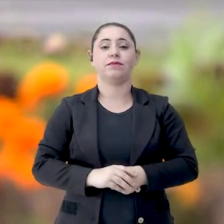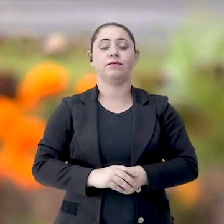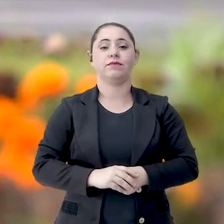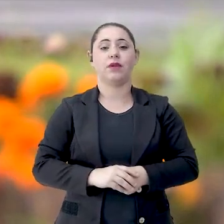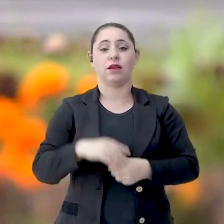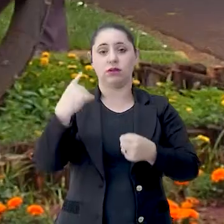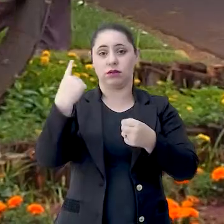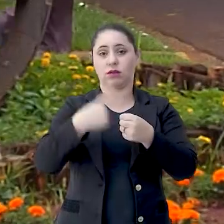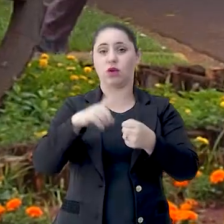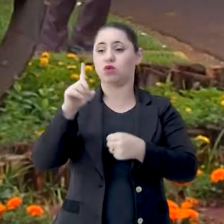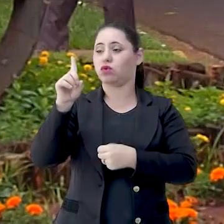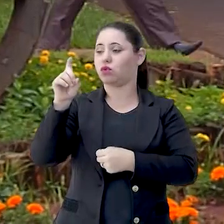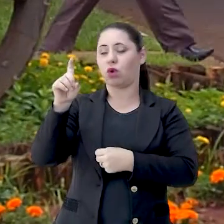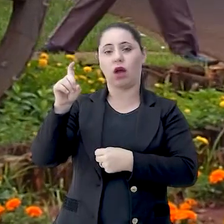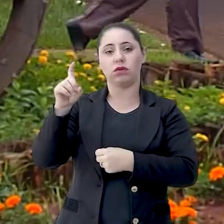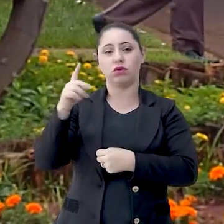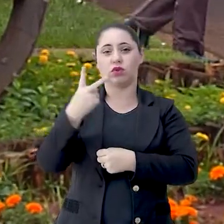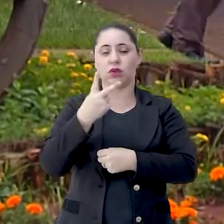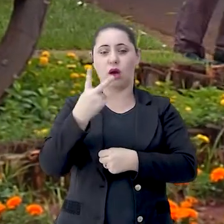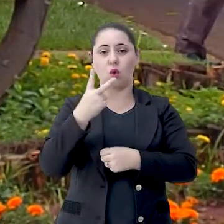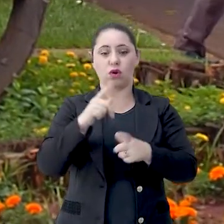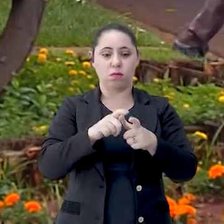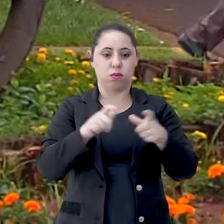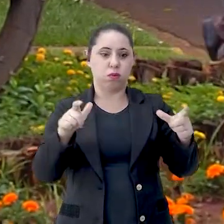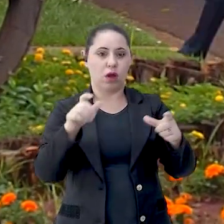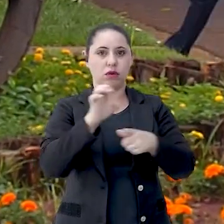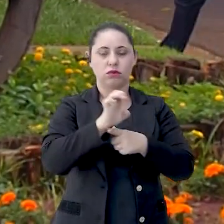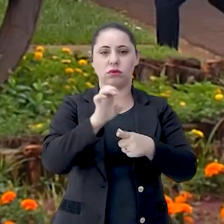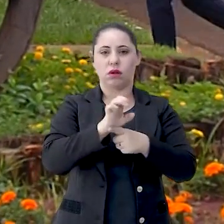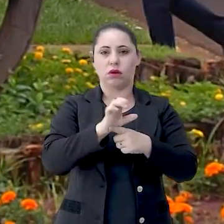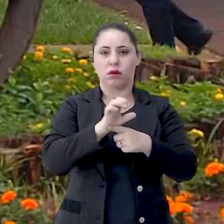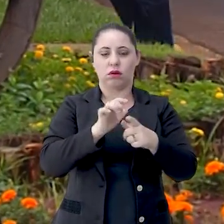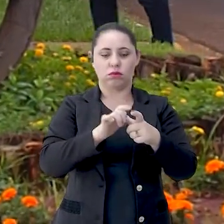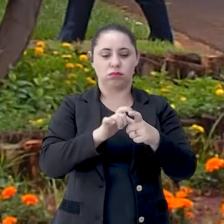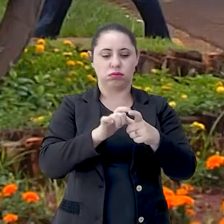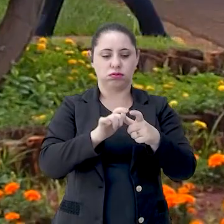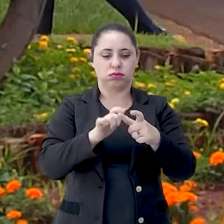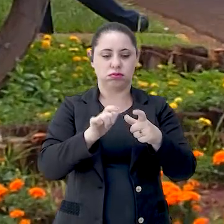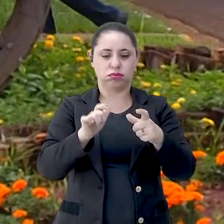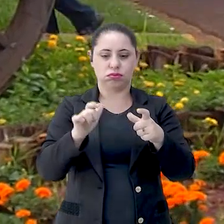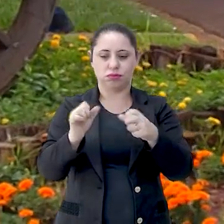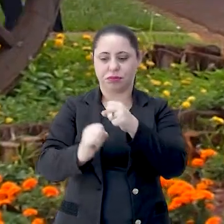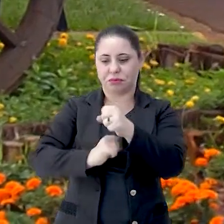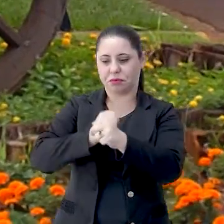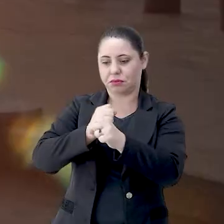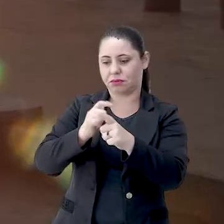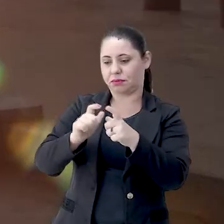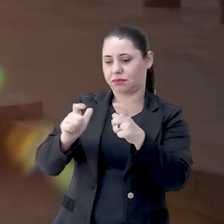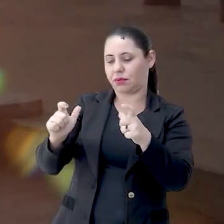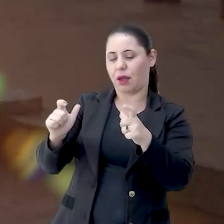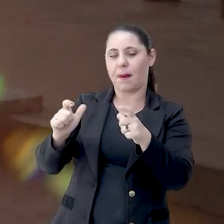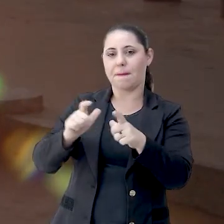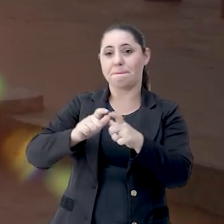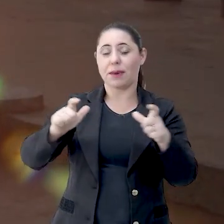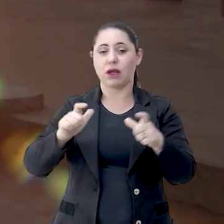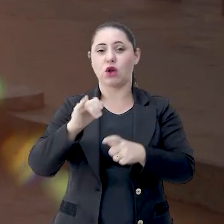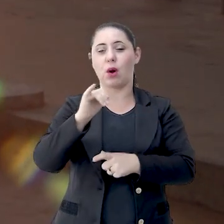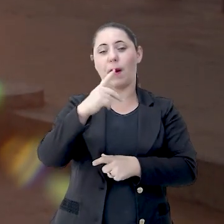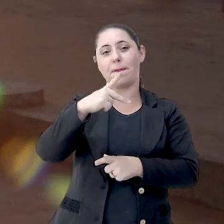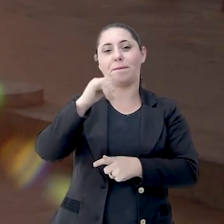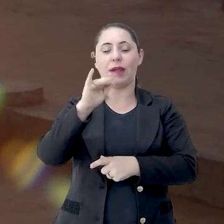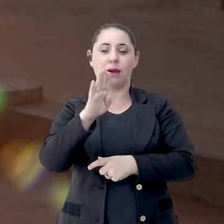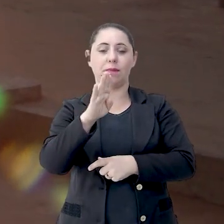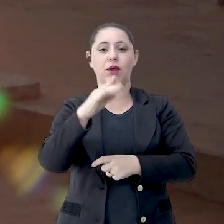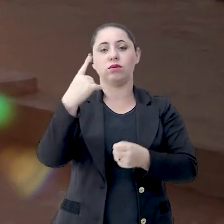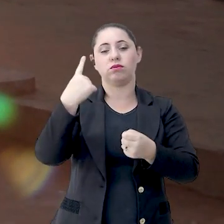um dos maiores polos regionais de serviços e agropecuário para a arrecadação estadual. Mais de 900